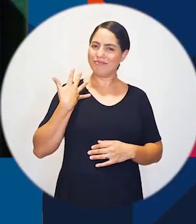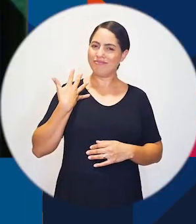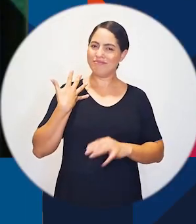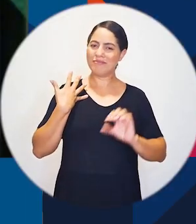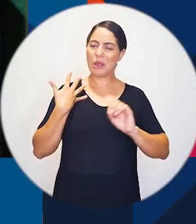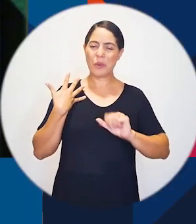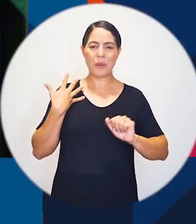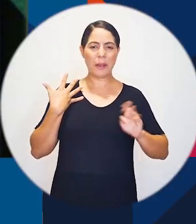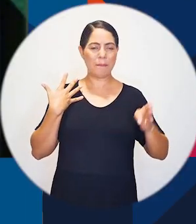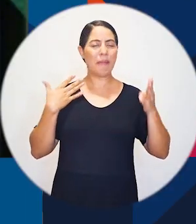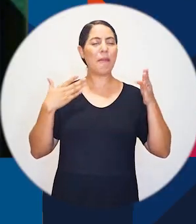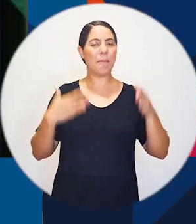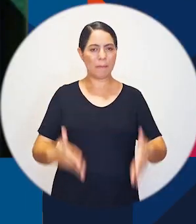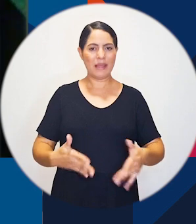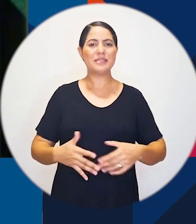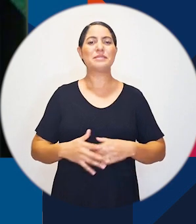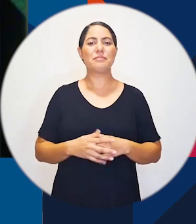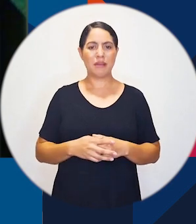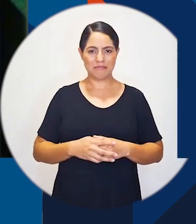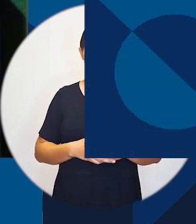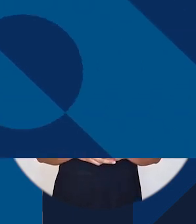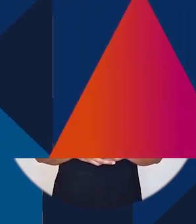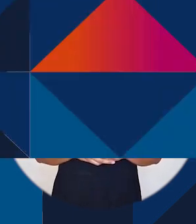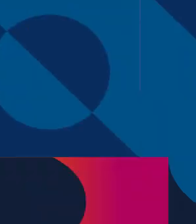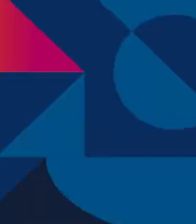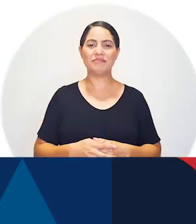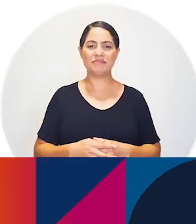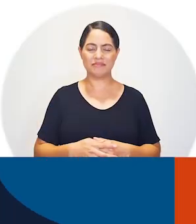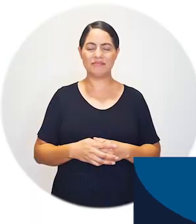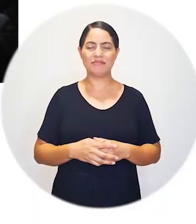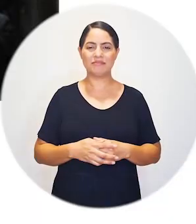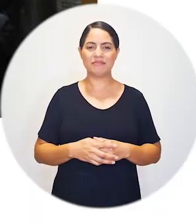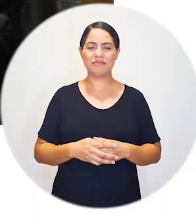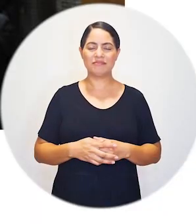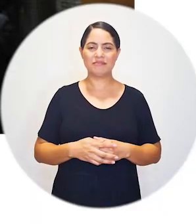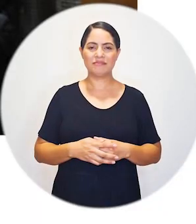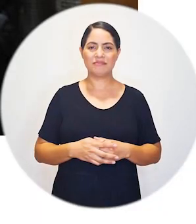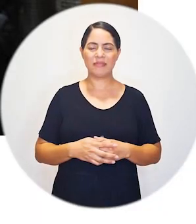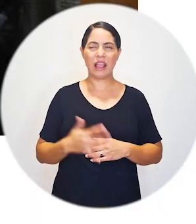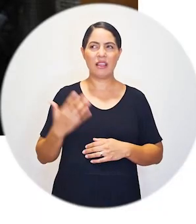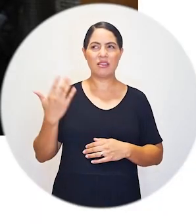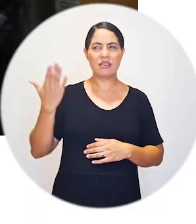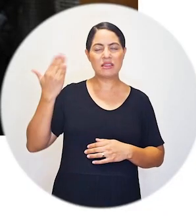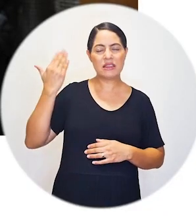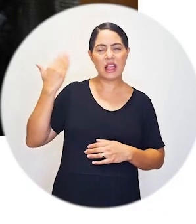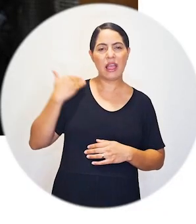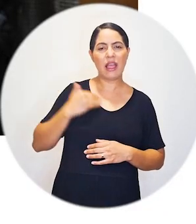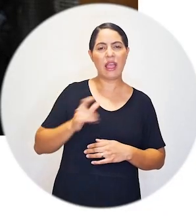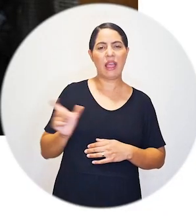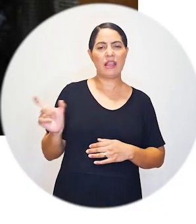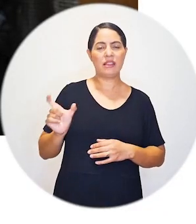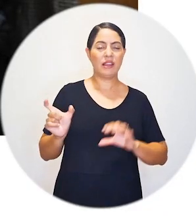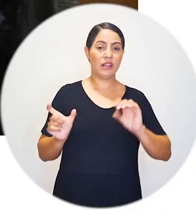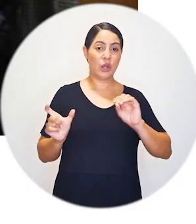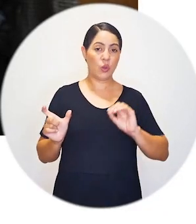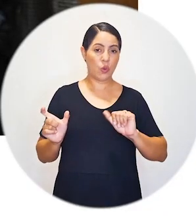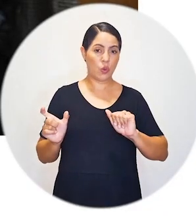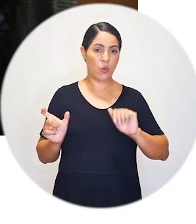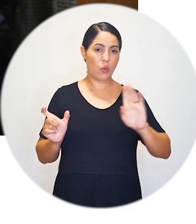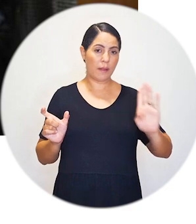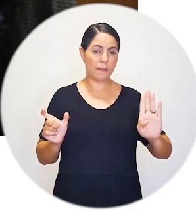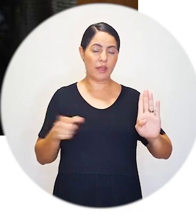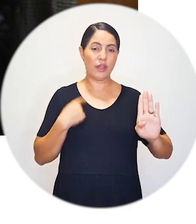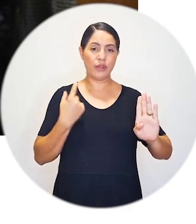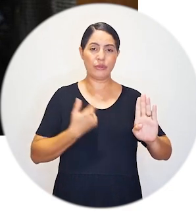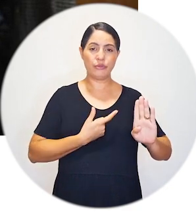dessa instituição, que é a Ordem dos Advogados do Brasil. Quando nós pegamos a carteira da OAB,